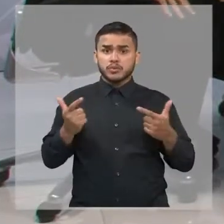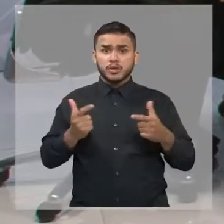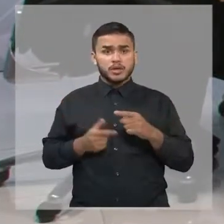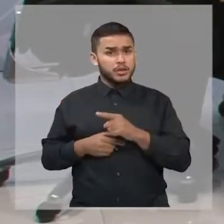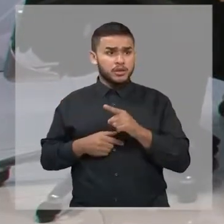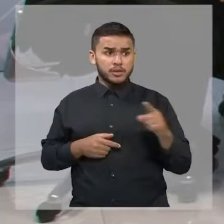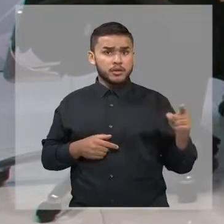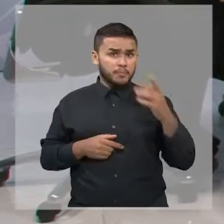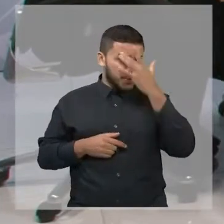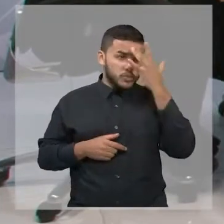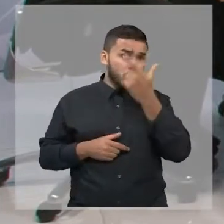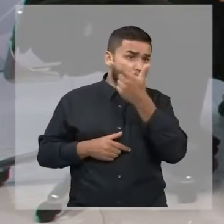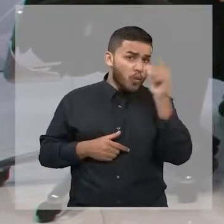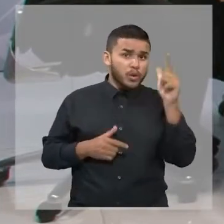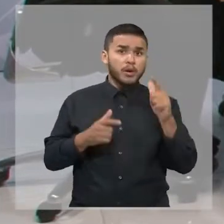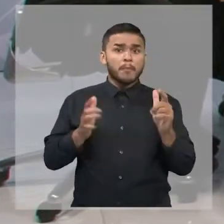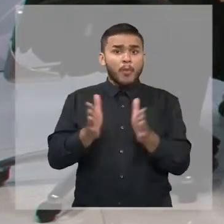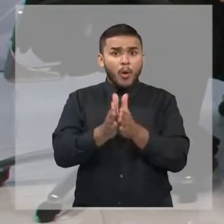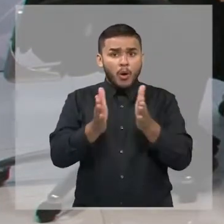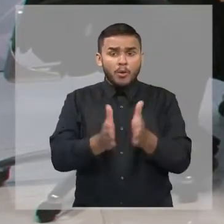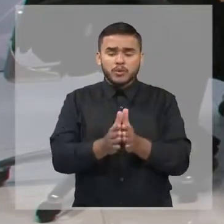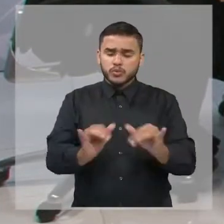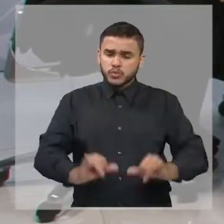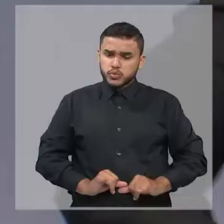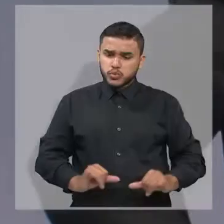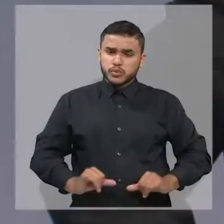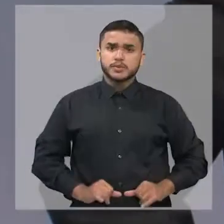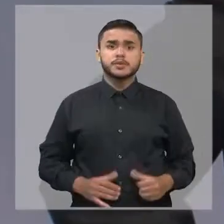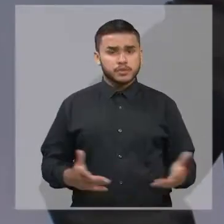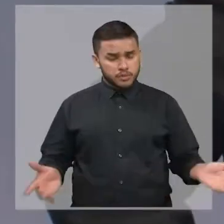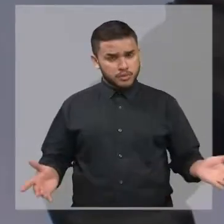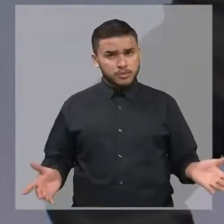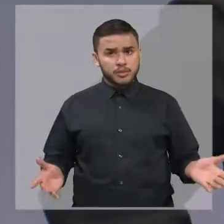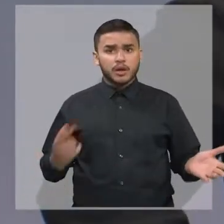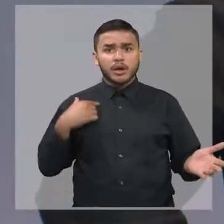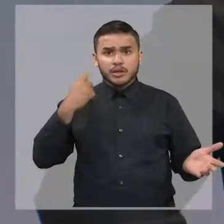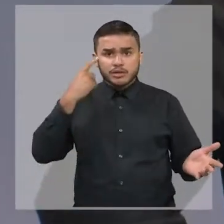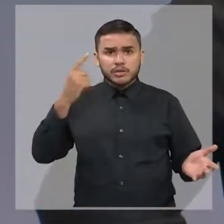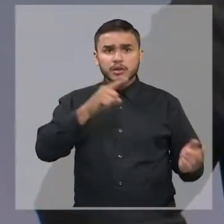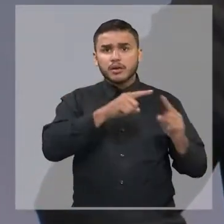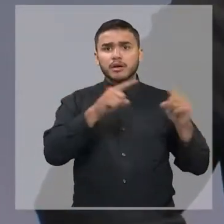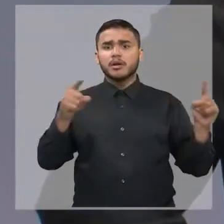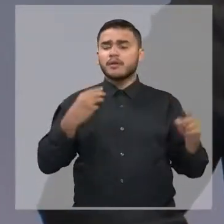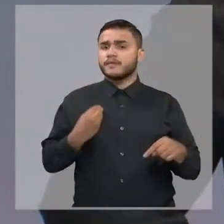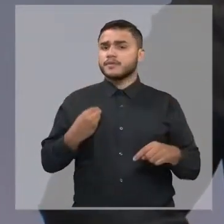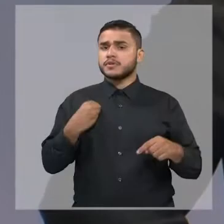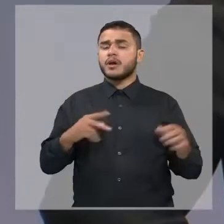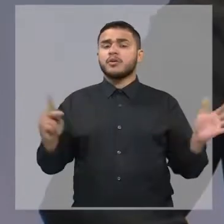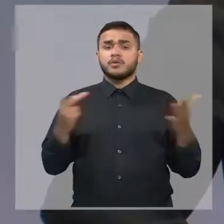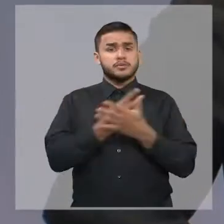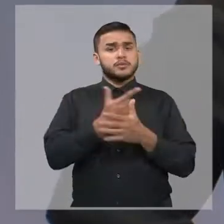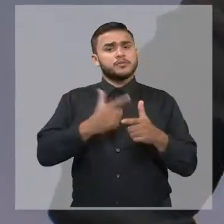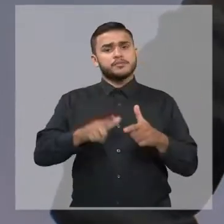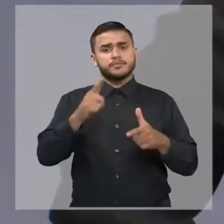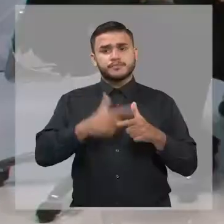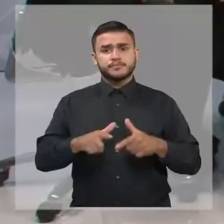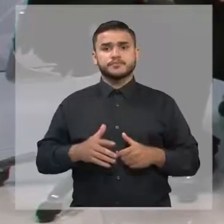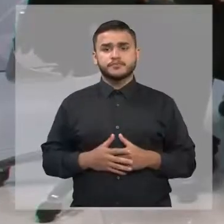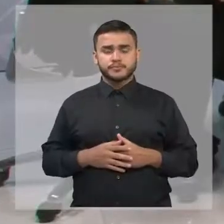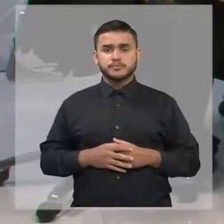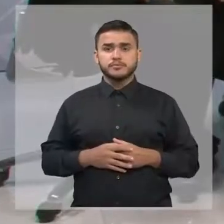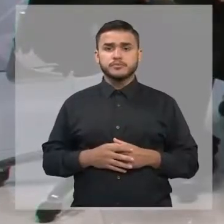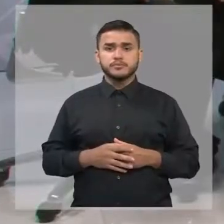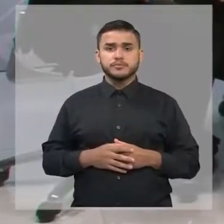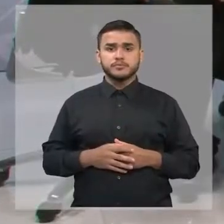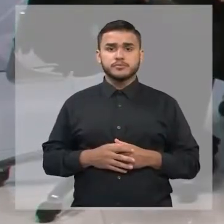estão sofrendo, Arnaldo. Eu me preocupo muito com o corte que essas pessoas tiveram na vida delas. Então, e o corte das universidades?